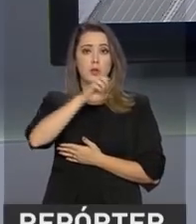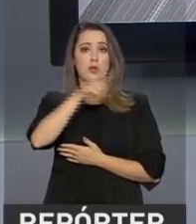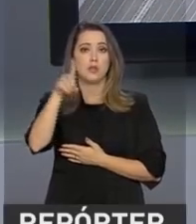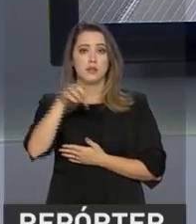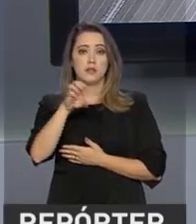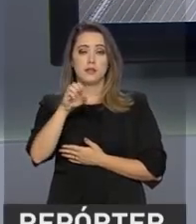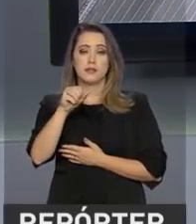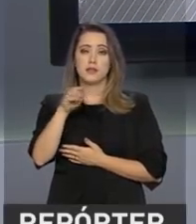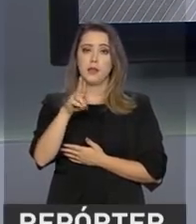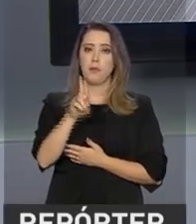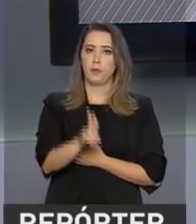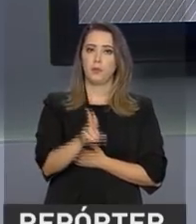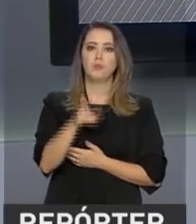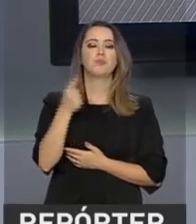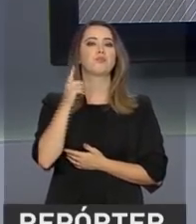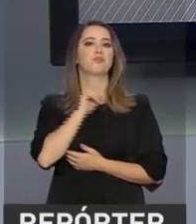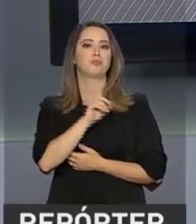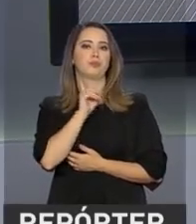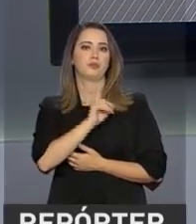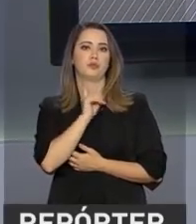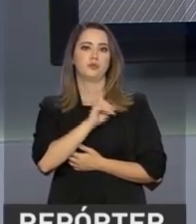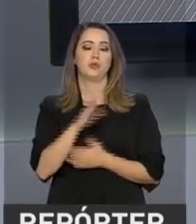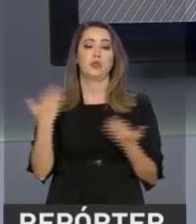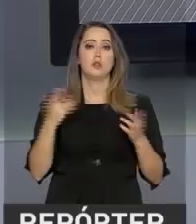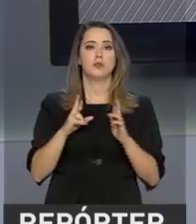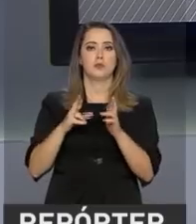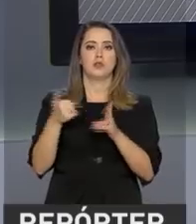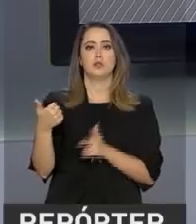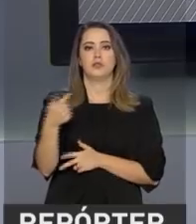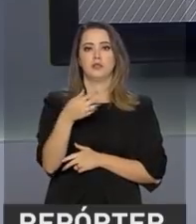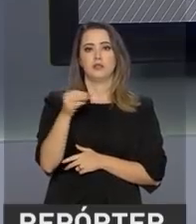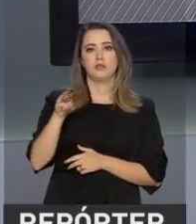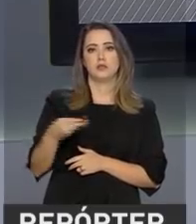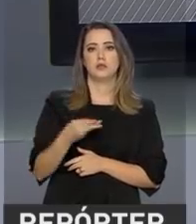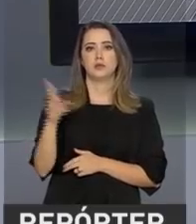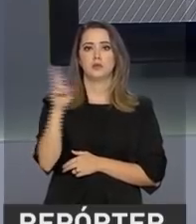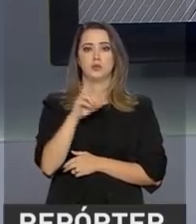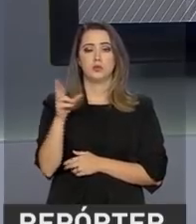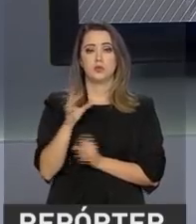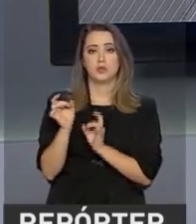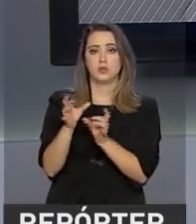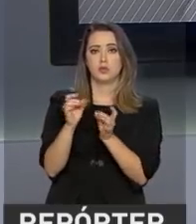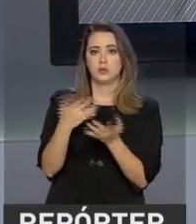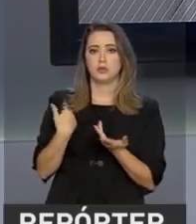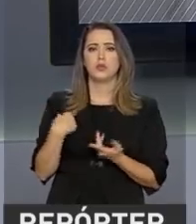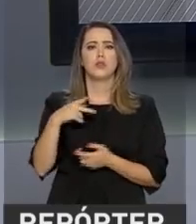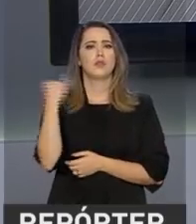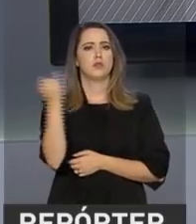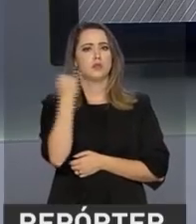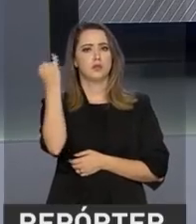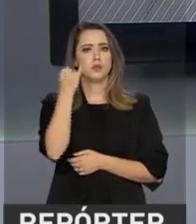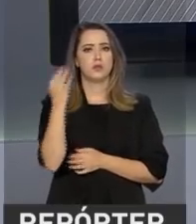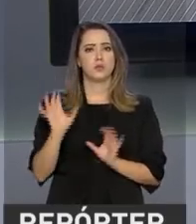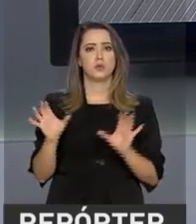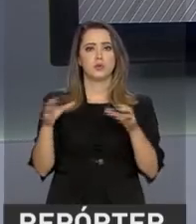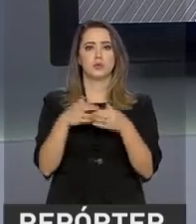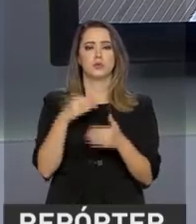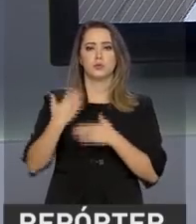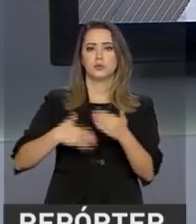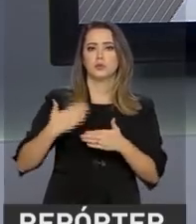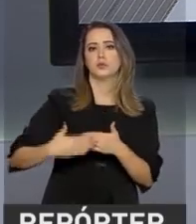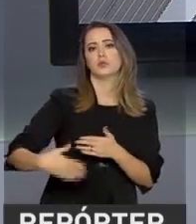Gerais. Neste ano, a expectativa é gerar R$ 170 milhões de reais em negócios. Temer destacou a importância do setor